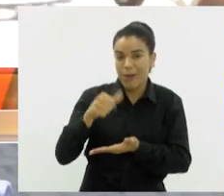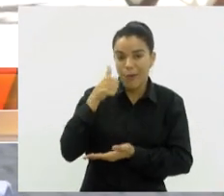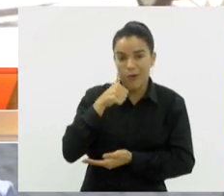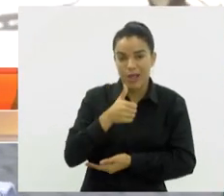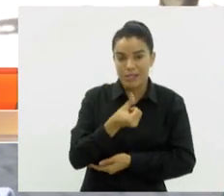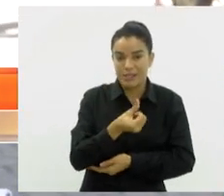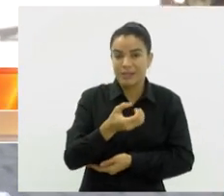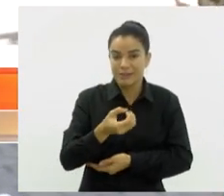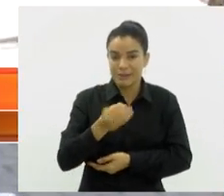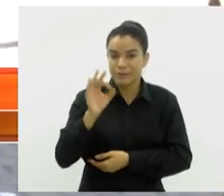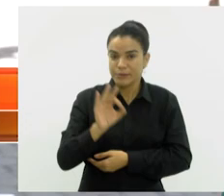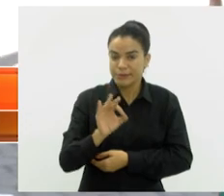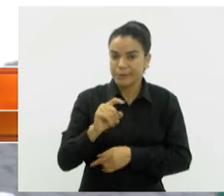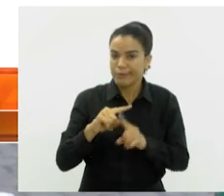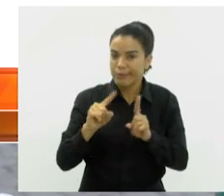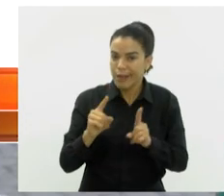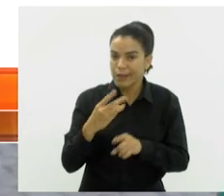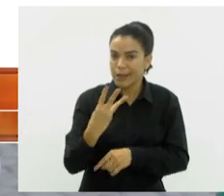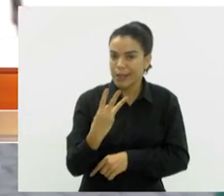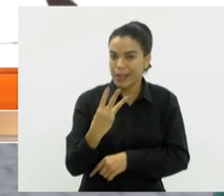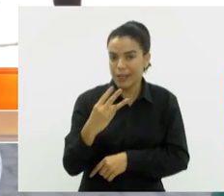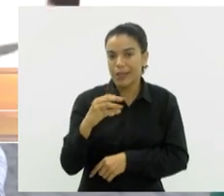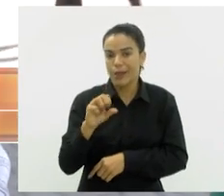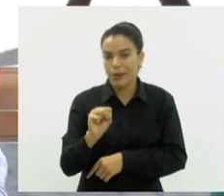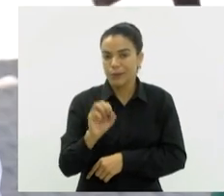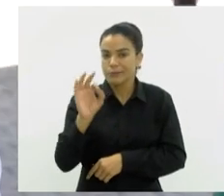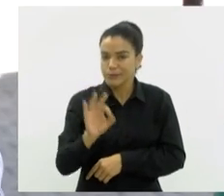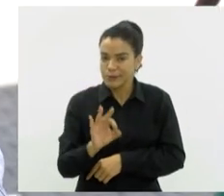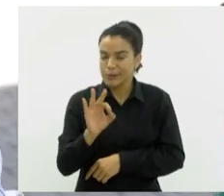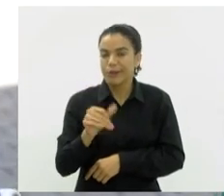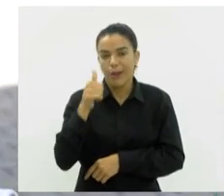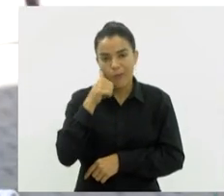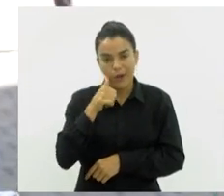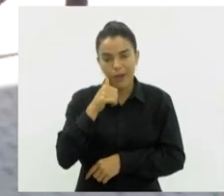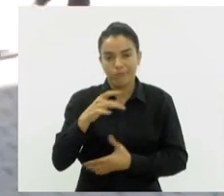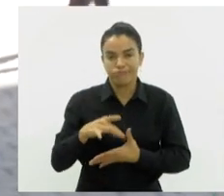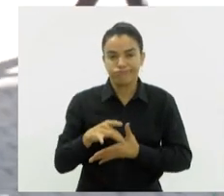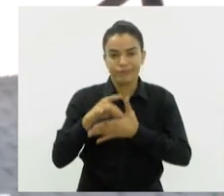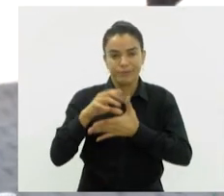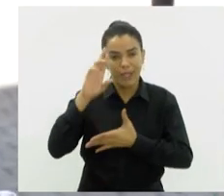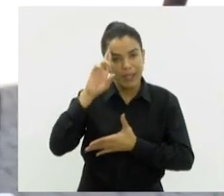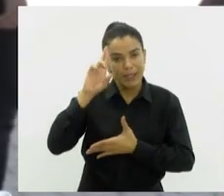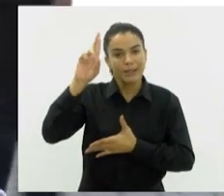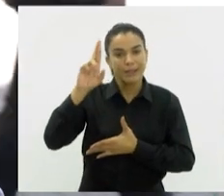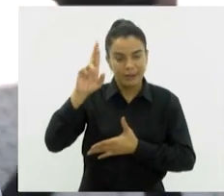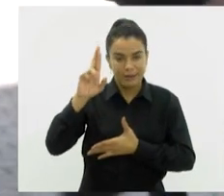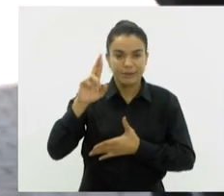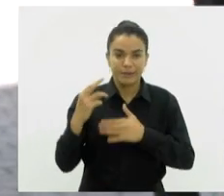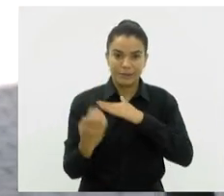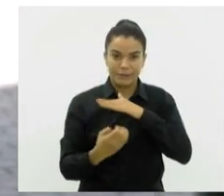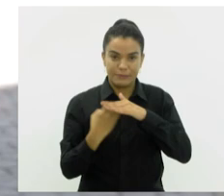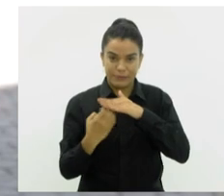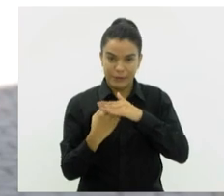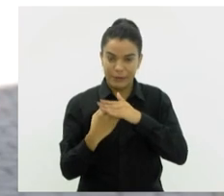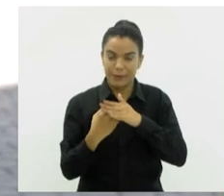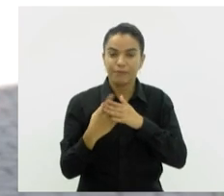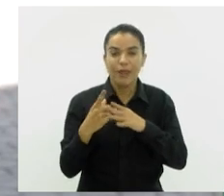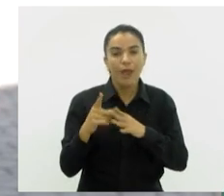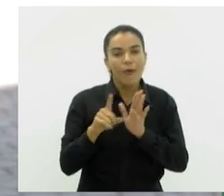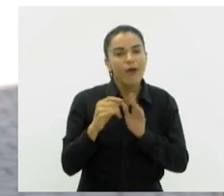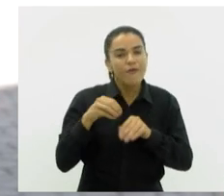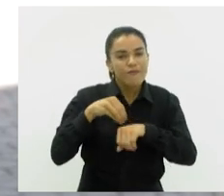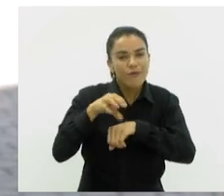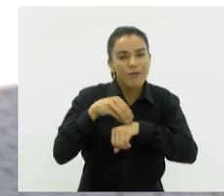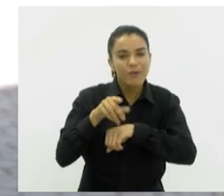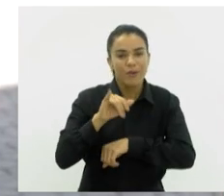60% apenas 38% das mulheres ocupam cargo de chefia de liderança segundo os dados do IBGE E